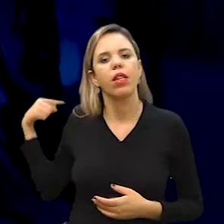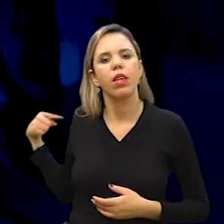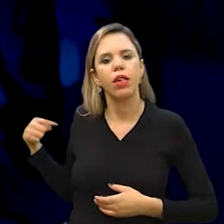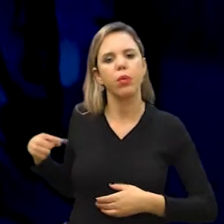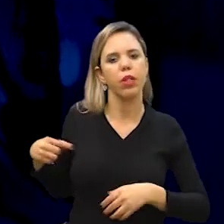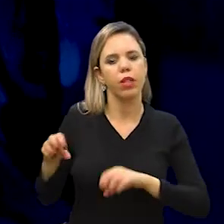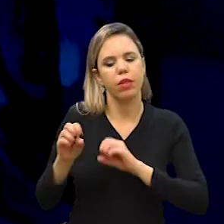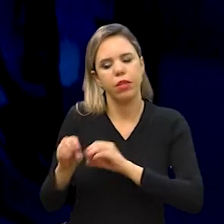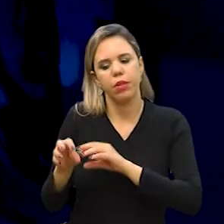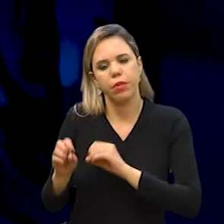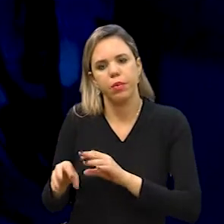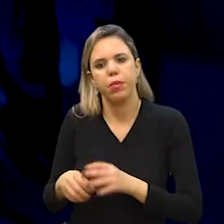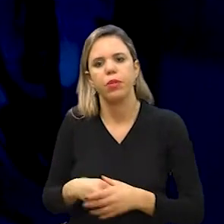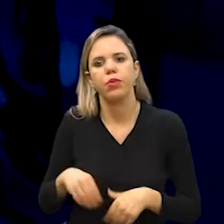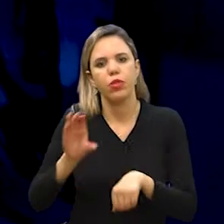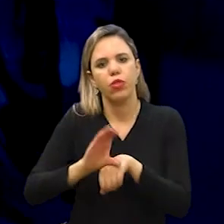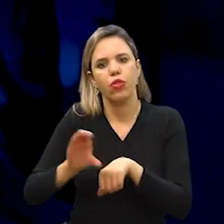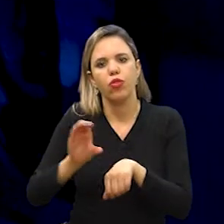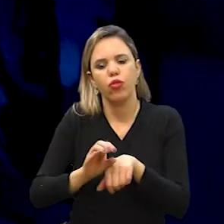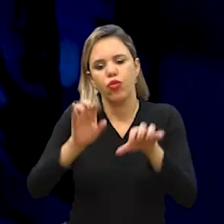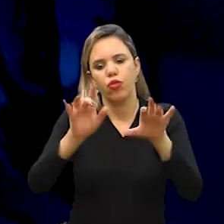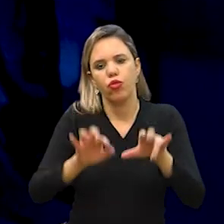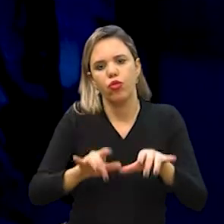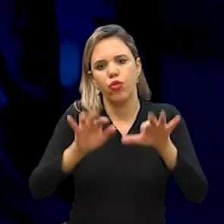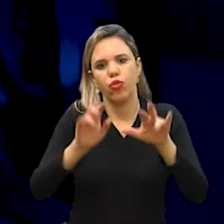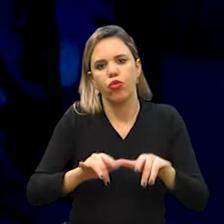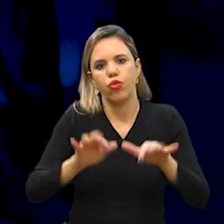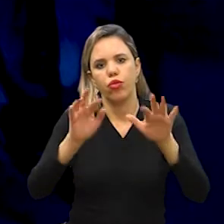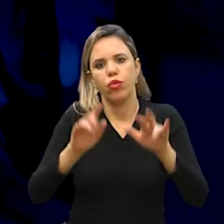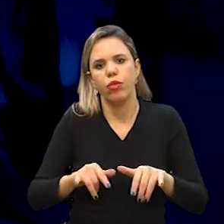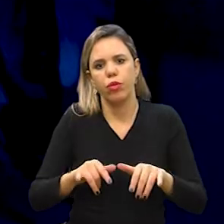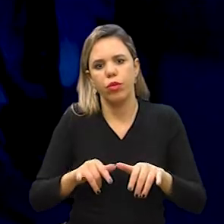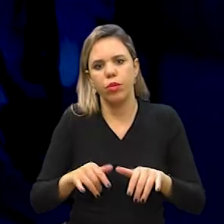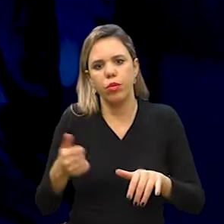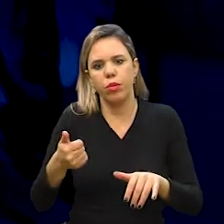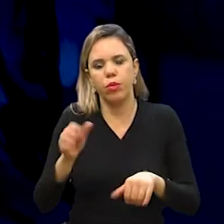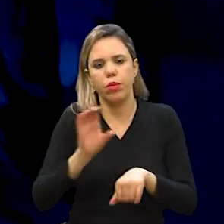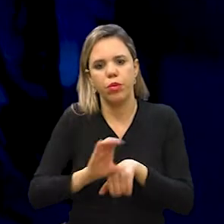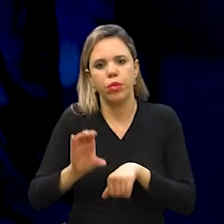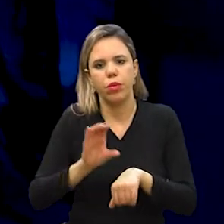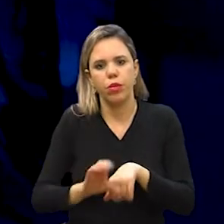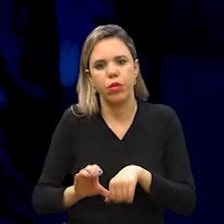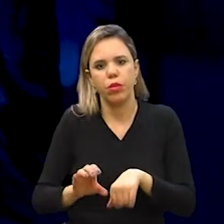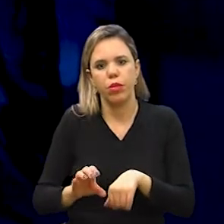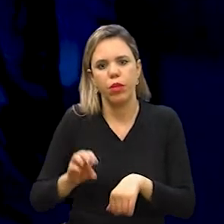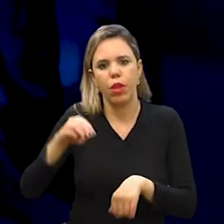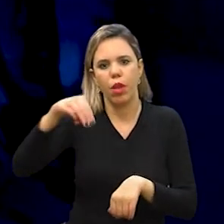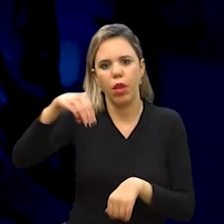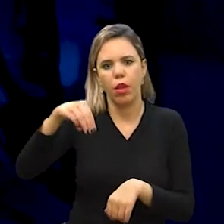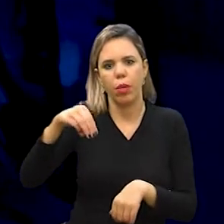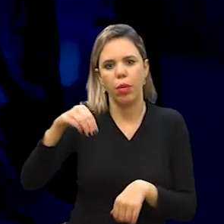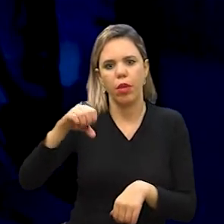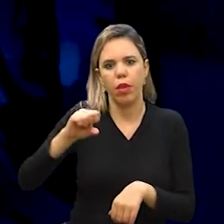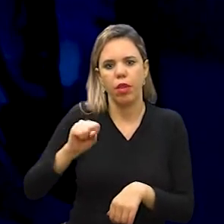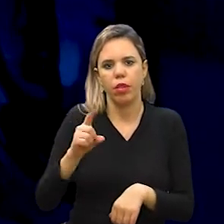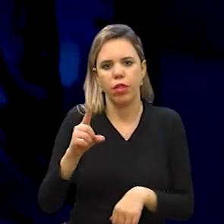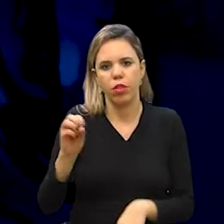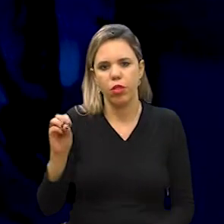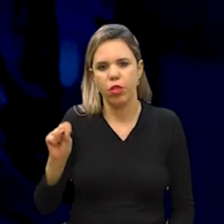Naquela época, a gente ensinava, inclusive, o curso de digitação. Né? O primeiro curso que eu fiz foi o